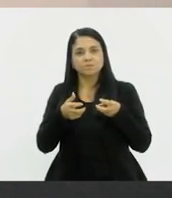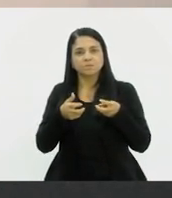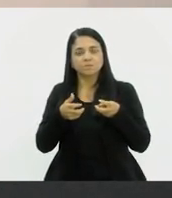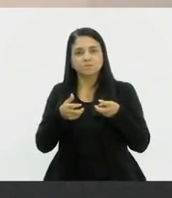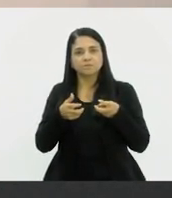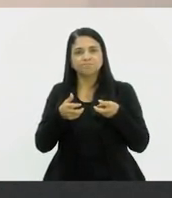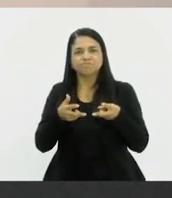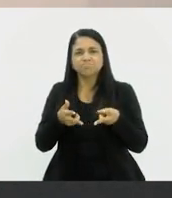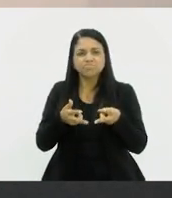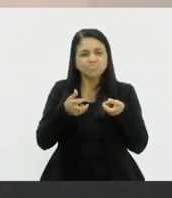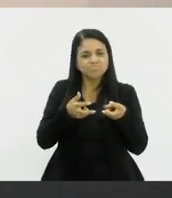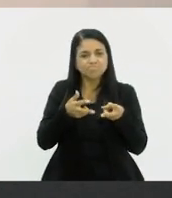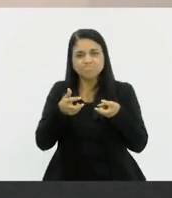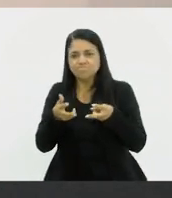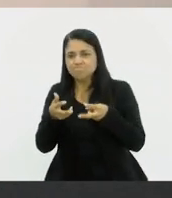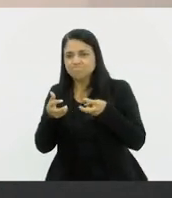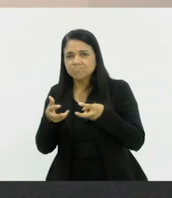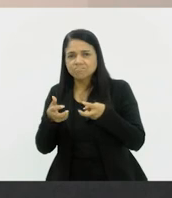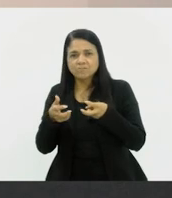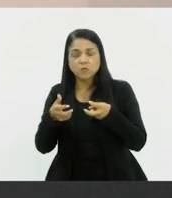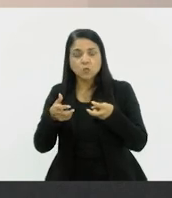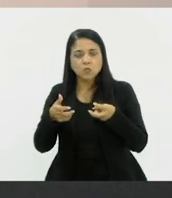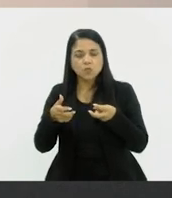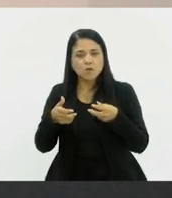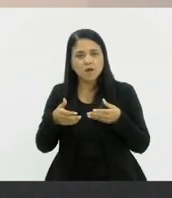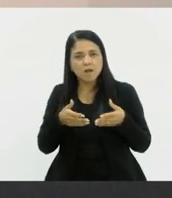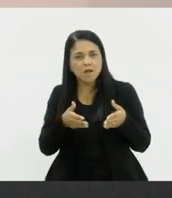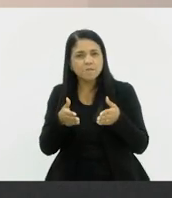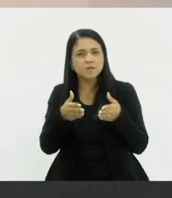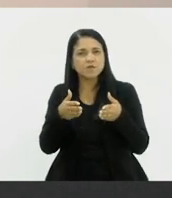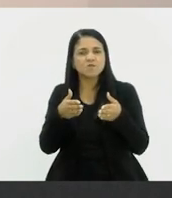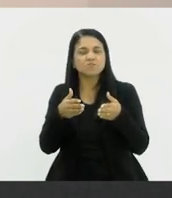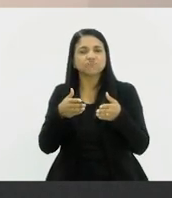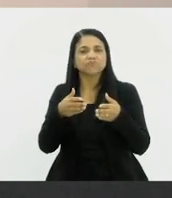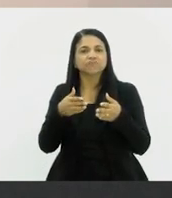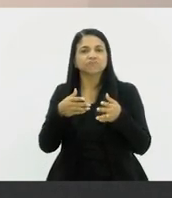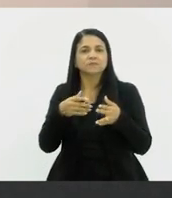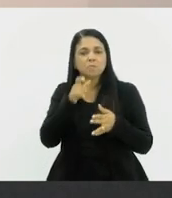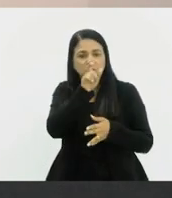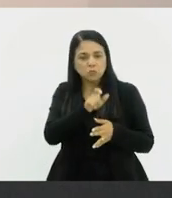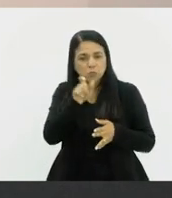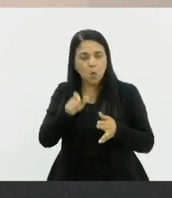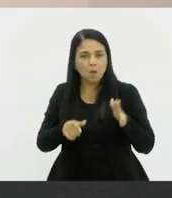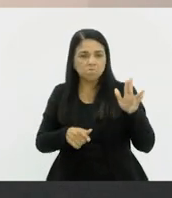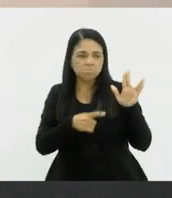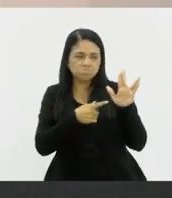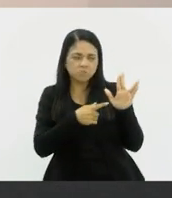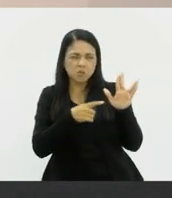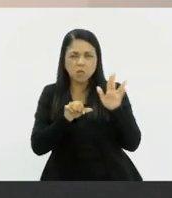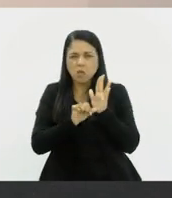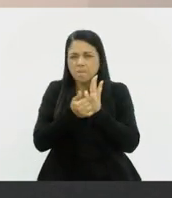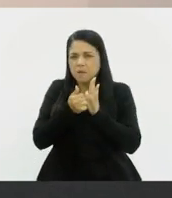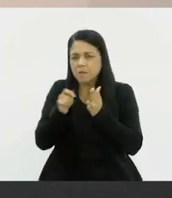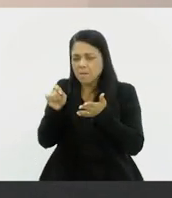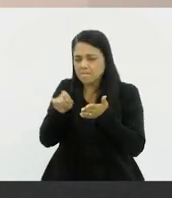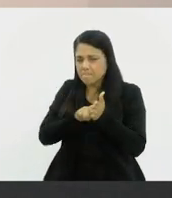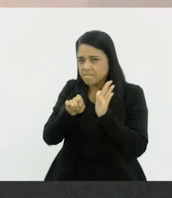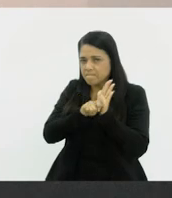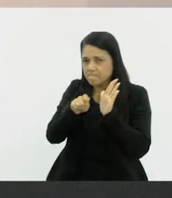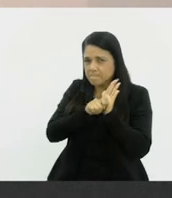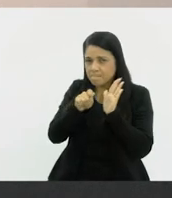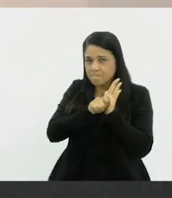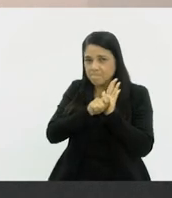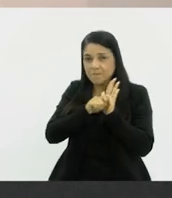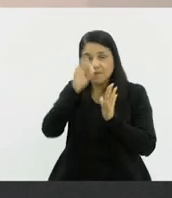eh todo o caminho que um maconheiro percorre dentro dos seus primeiros baseados até entender